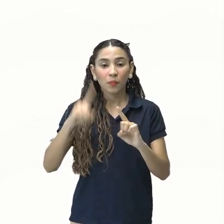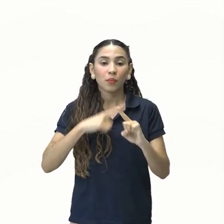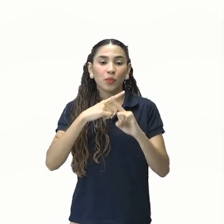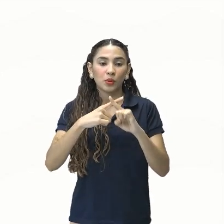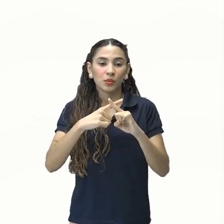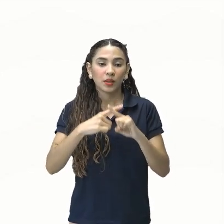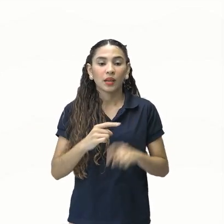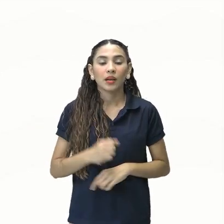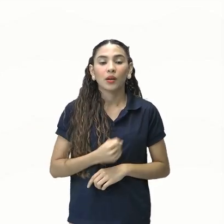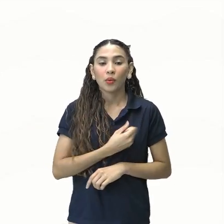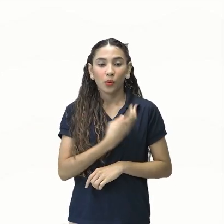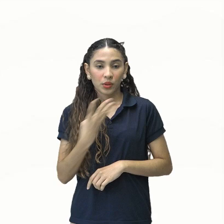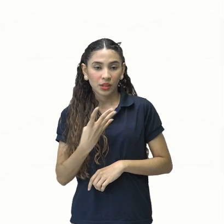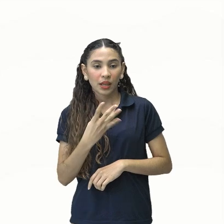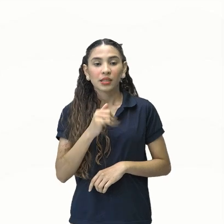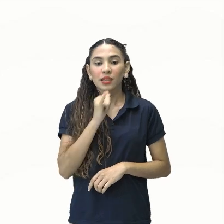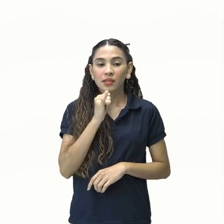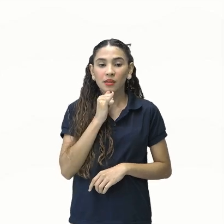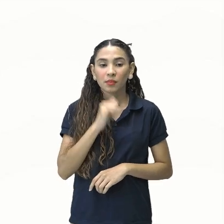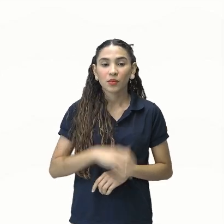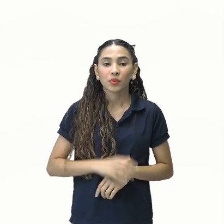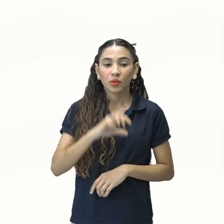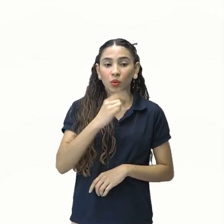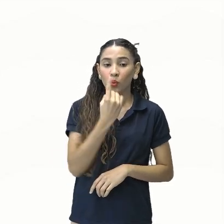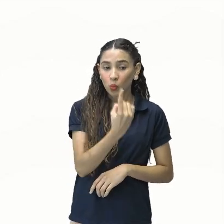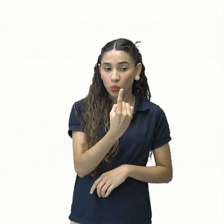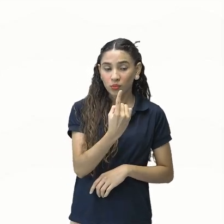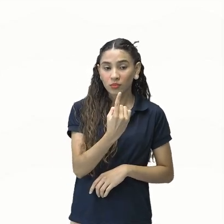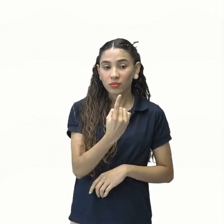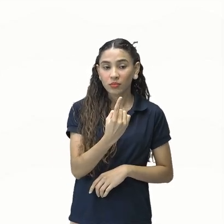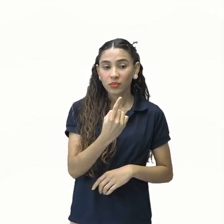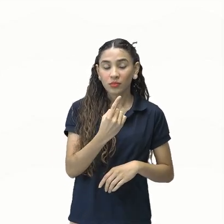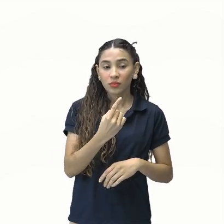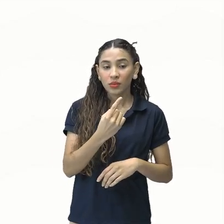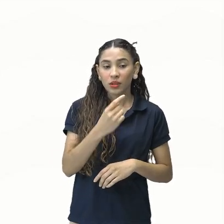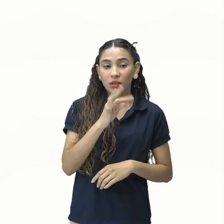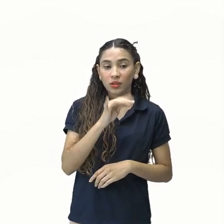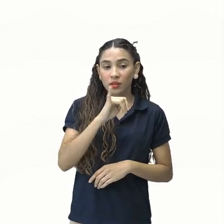multiplicar a quantidade, lógica, de um tijolo